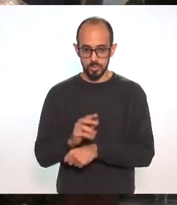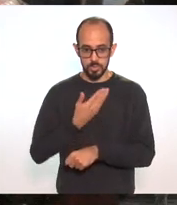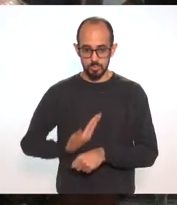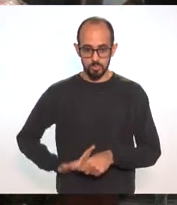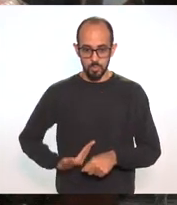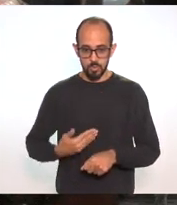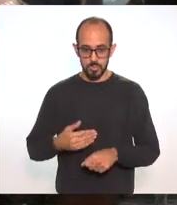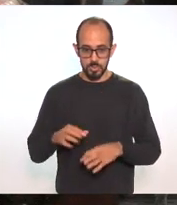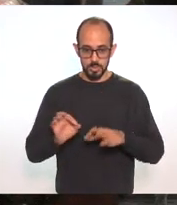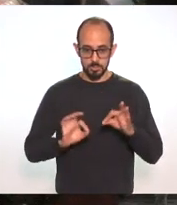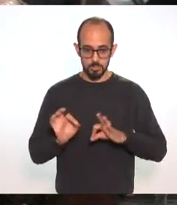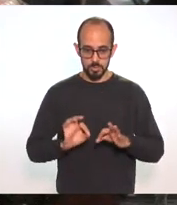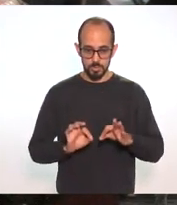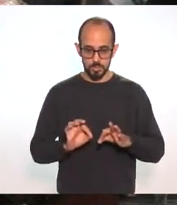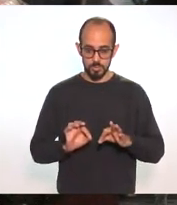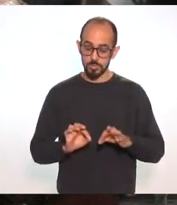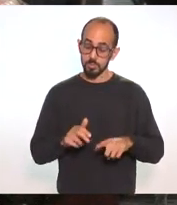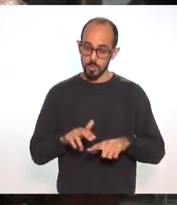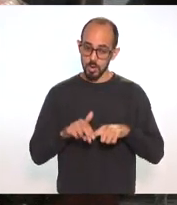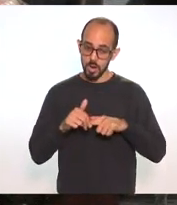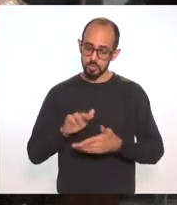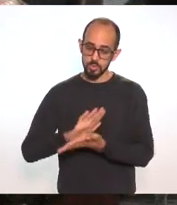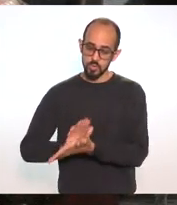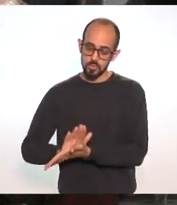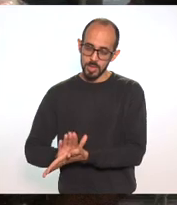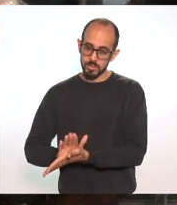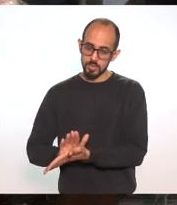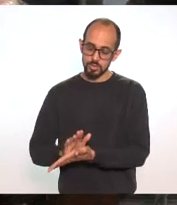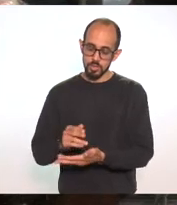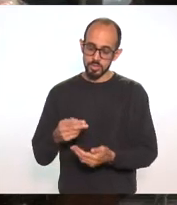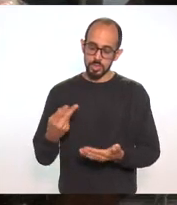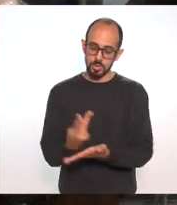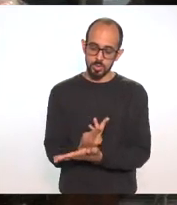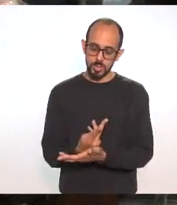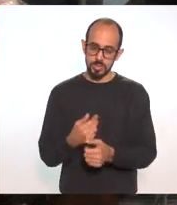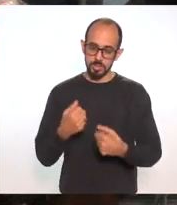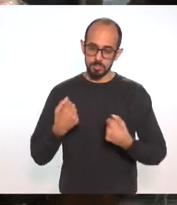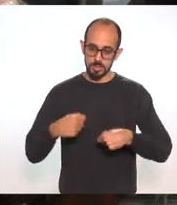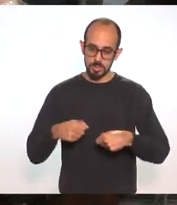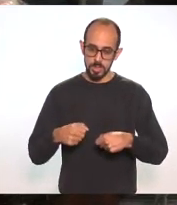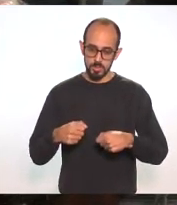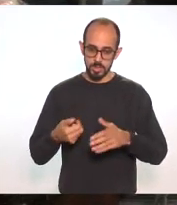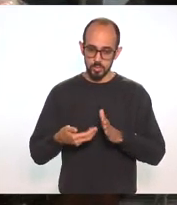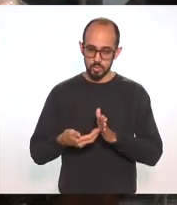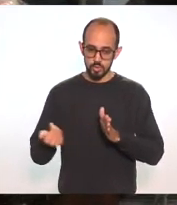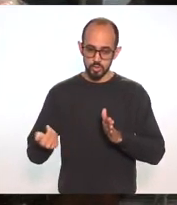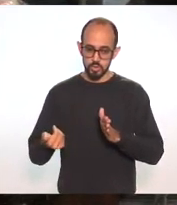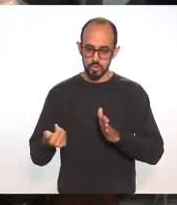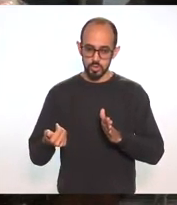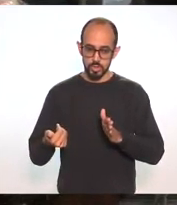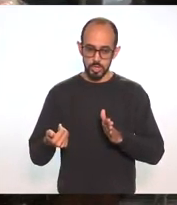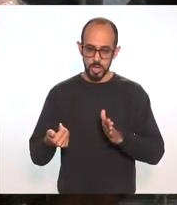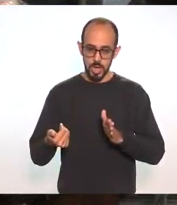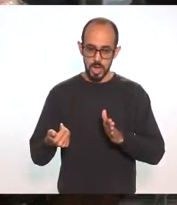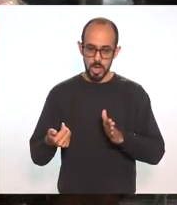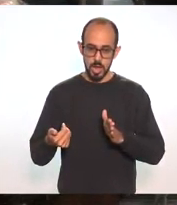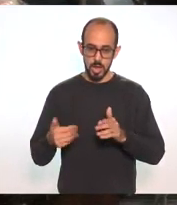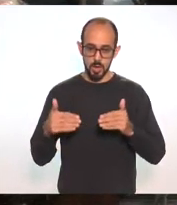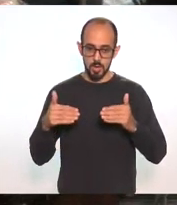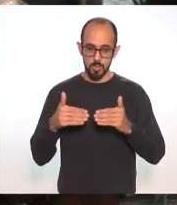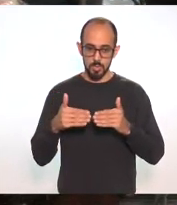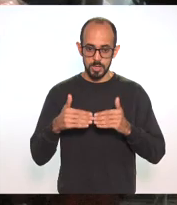pelos acontecimentos, das covardias que acontecem. Então, desconsiderar o parecer da Comissão de Segurança Pública.